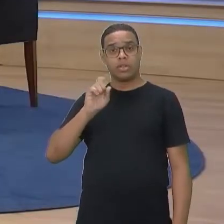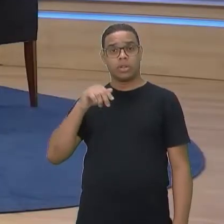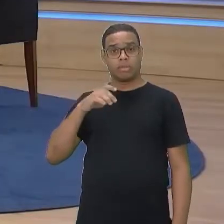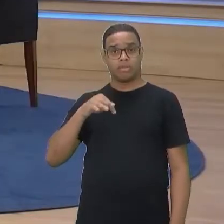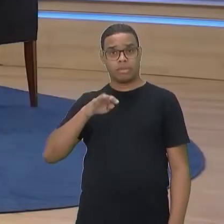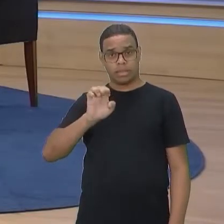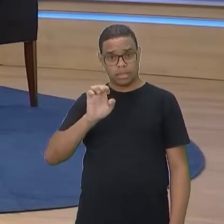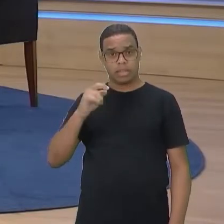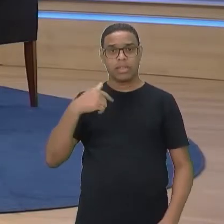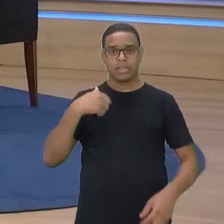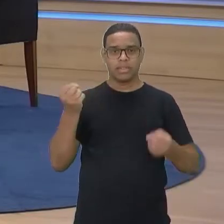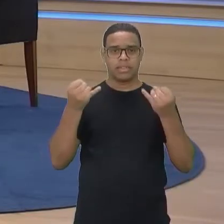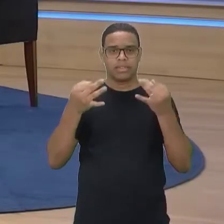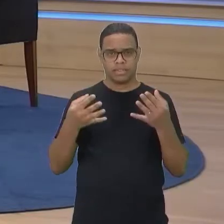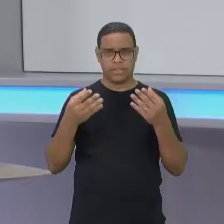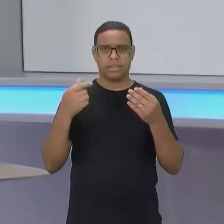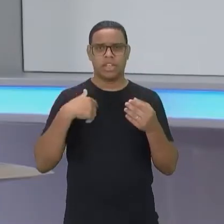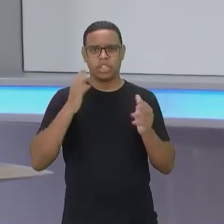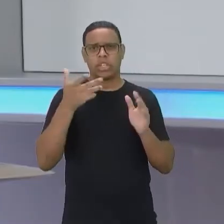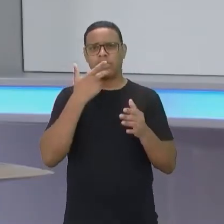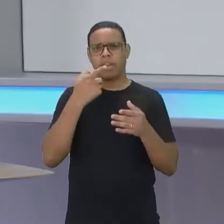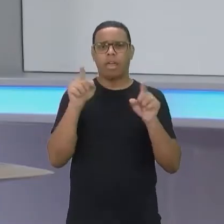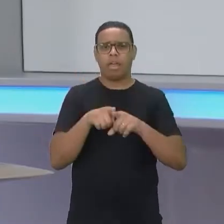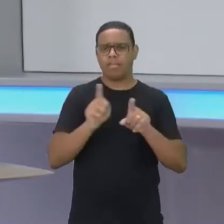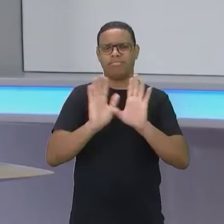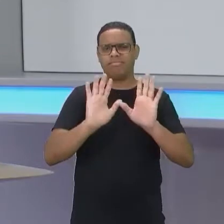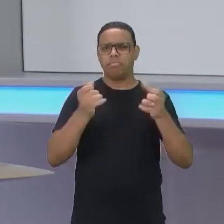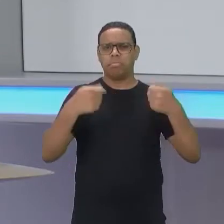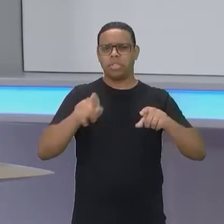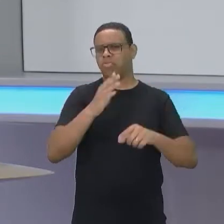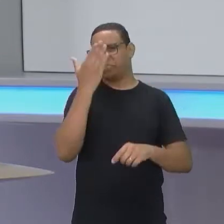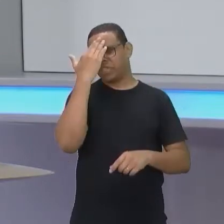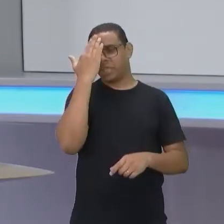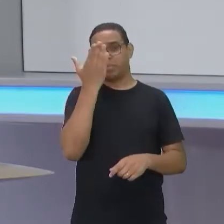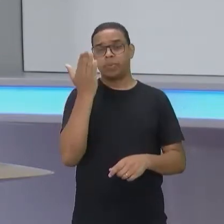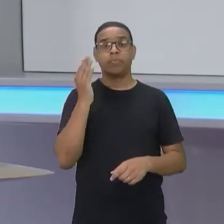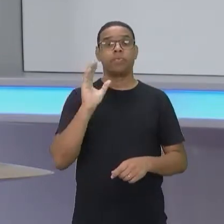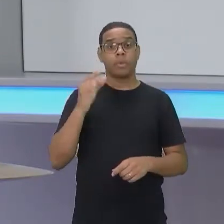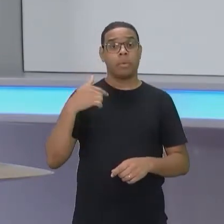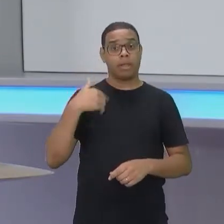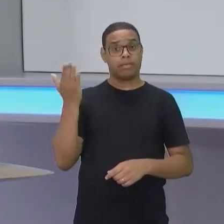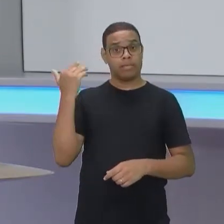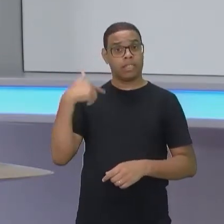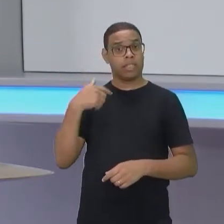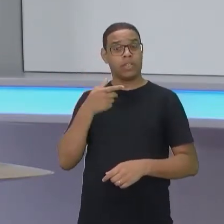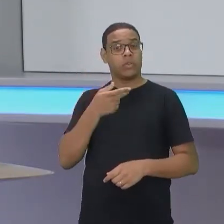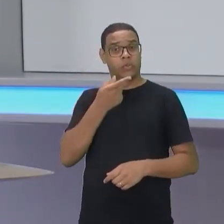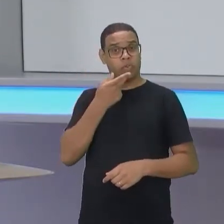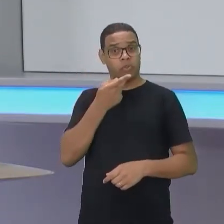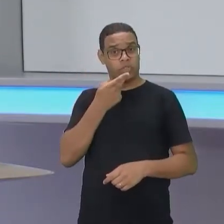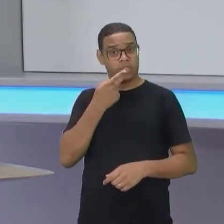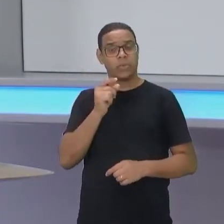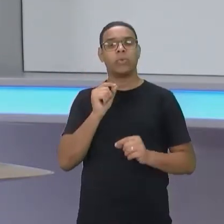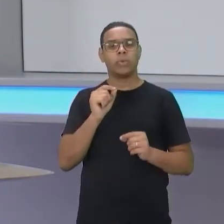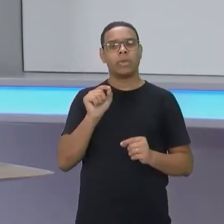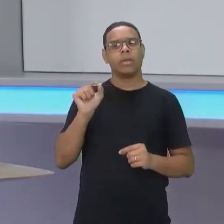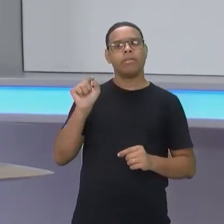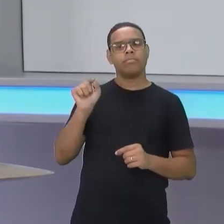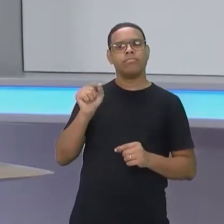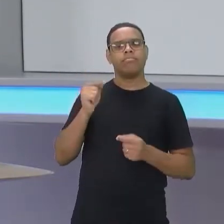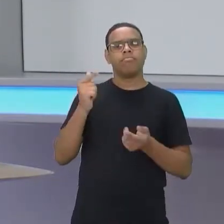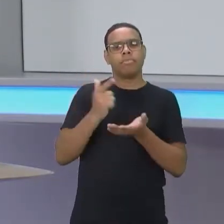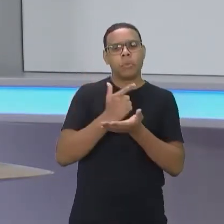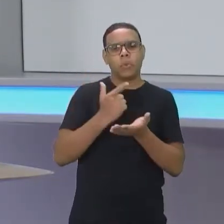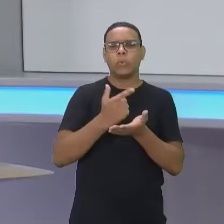falei bastante dele, então não vou ficar me repetindo aqui nessa aula. Mas uma das coisas que eu falei foi de que ele, por exemplo,